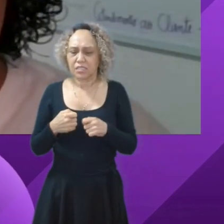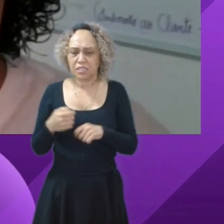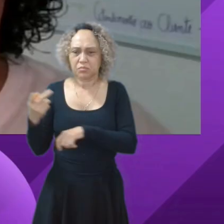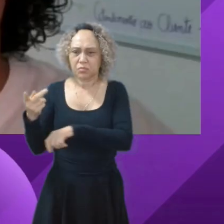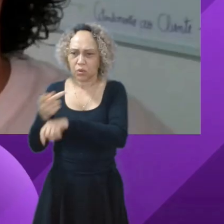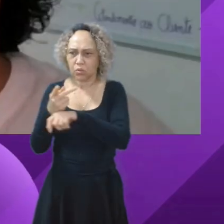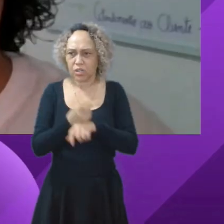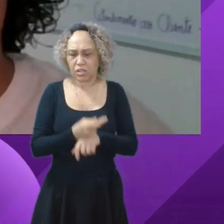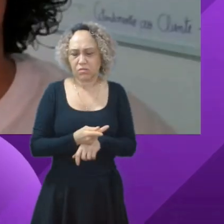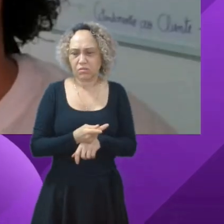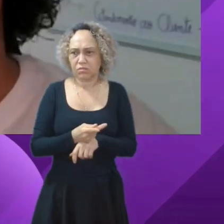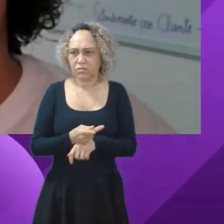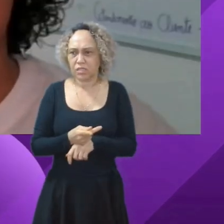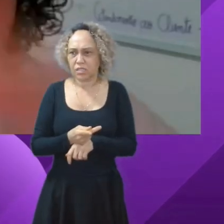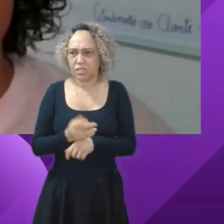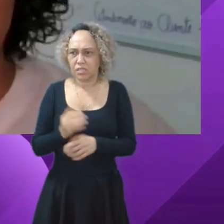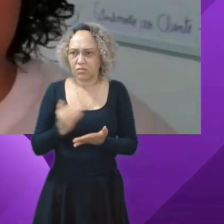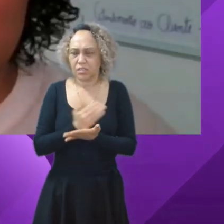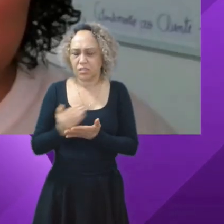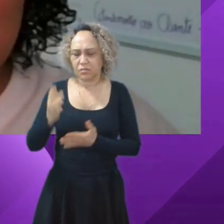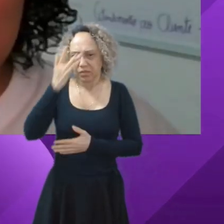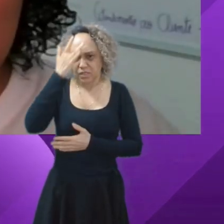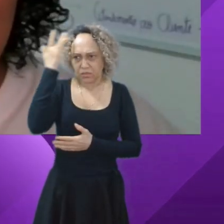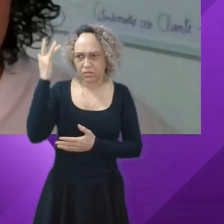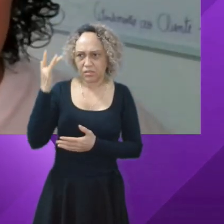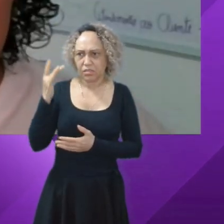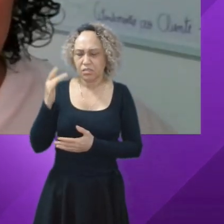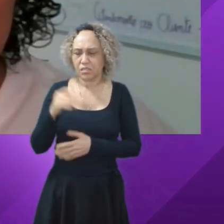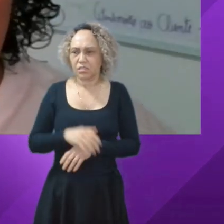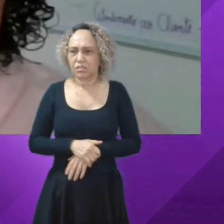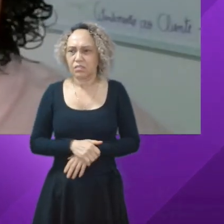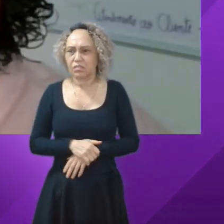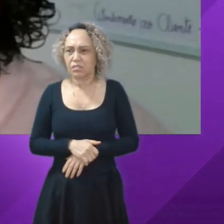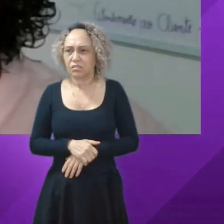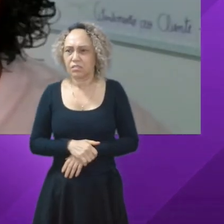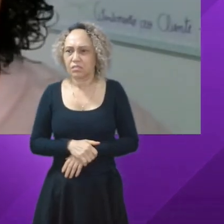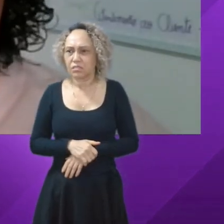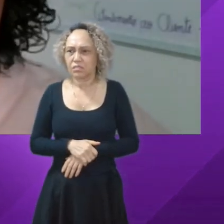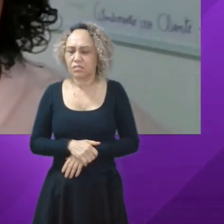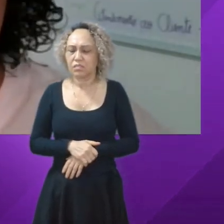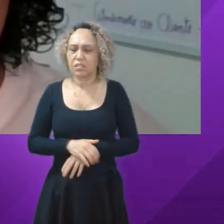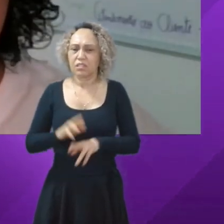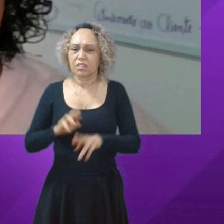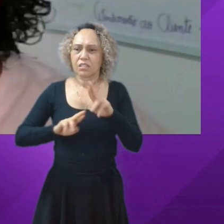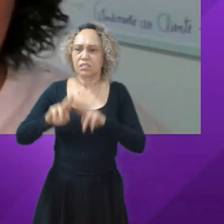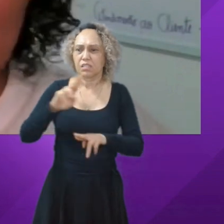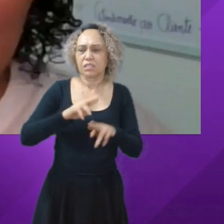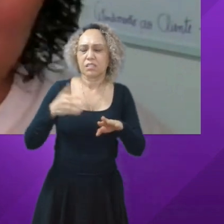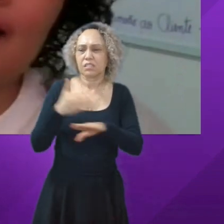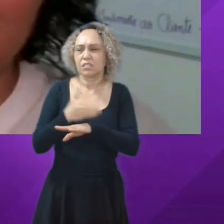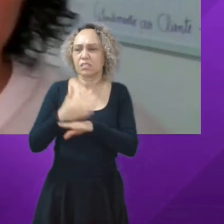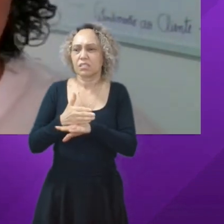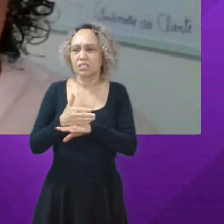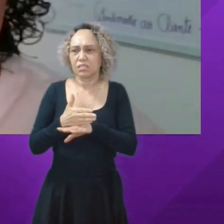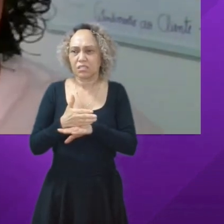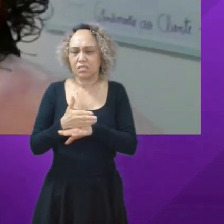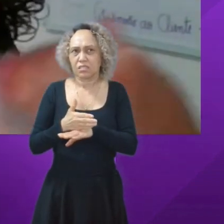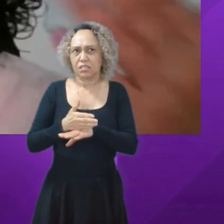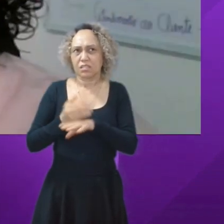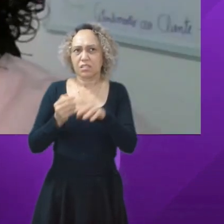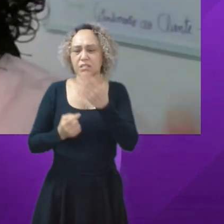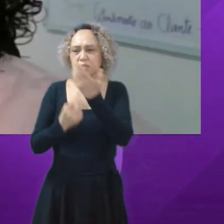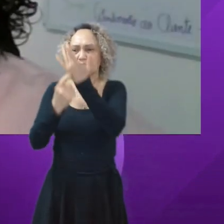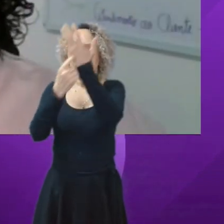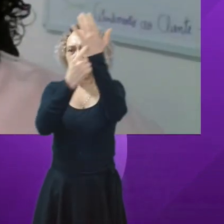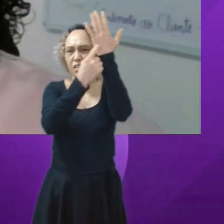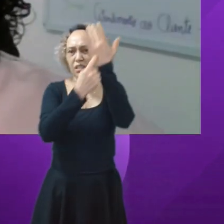gente que tem agora acesso, por exemplo, a essas redes que captam direto de satélites, né? A